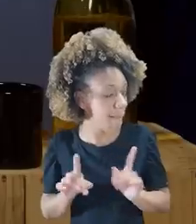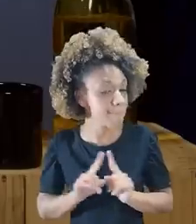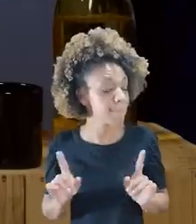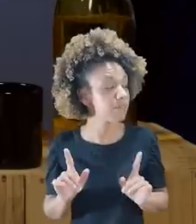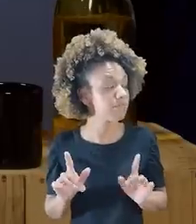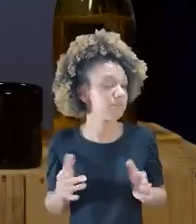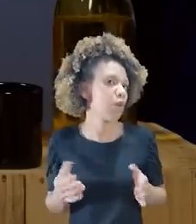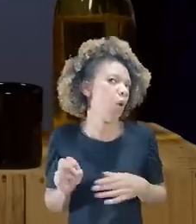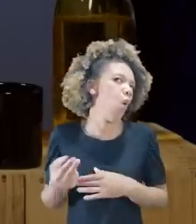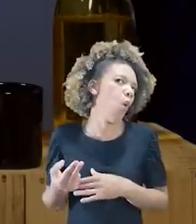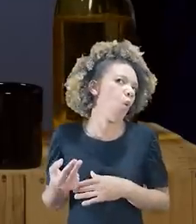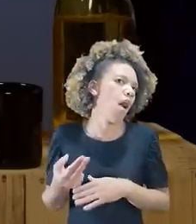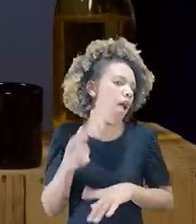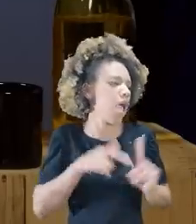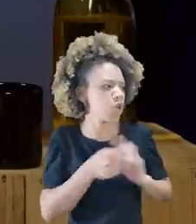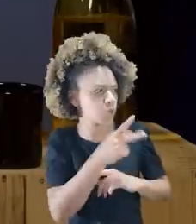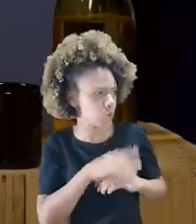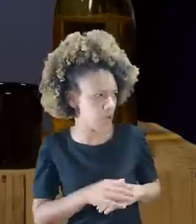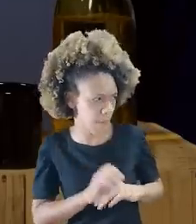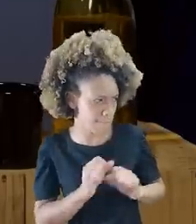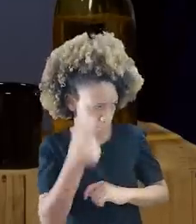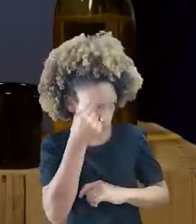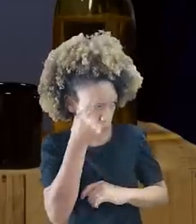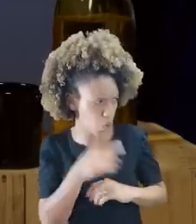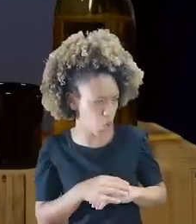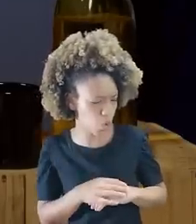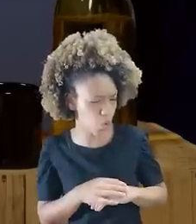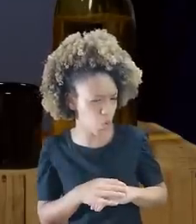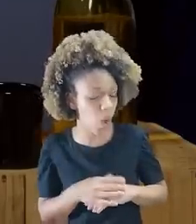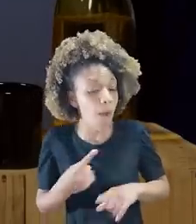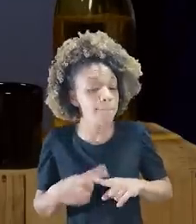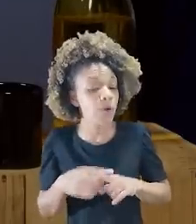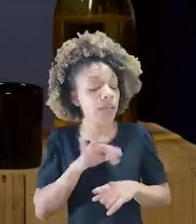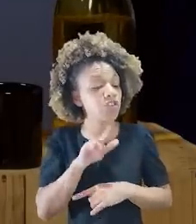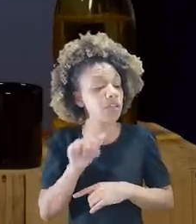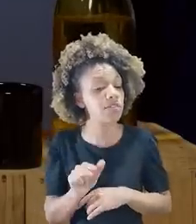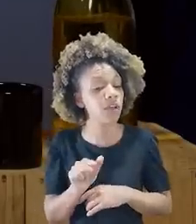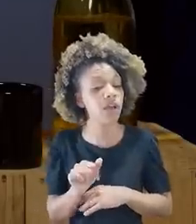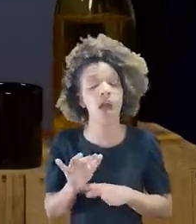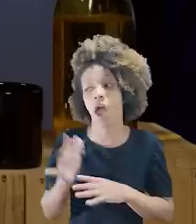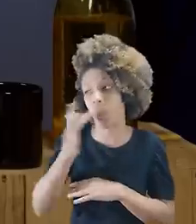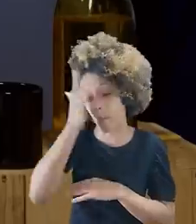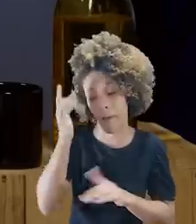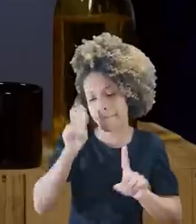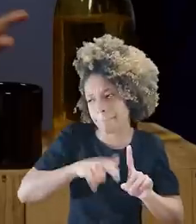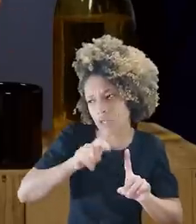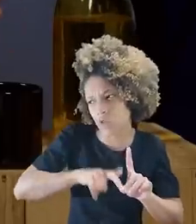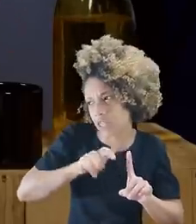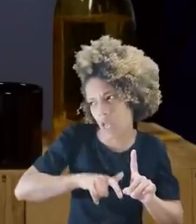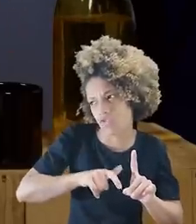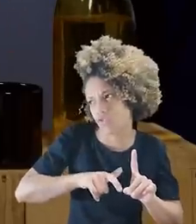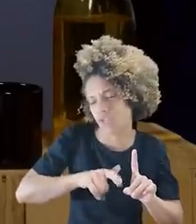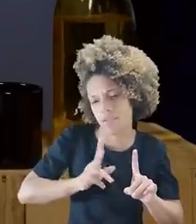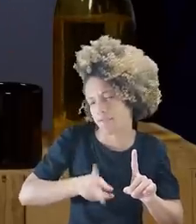foi personagem O bom disso foi que eu dei é assim tudo que eu faço meus trabalhos artísticos eu sempre dou tudo o